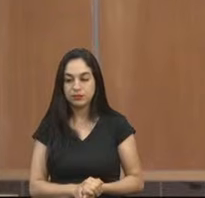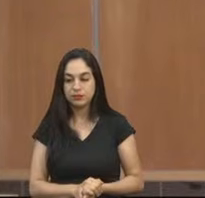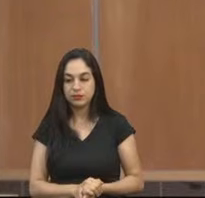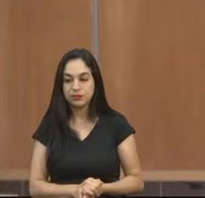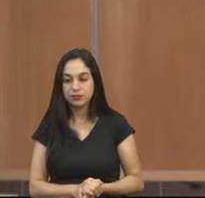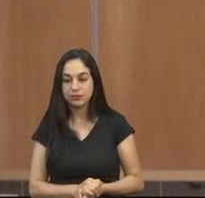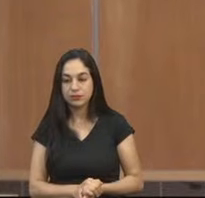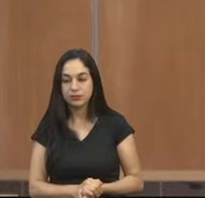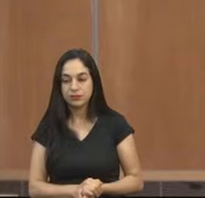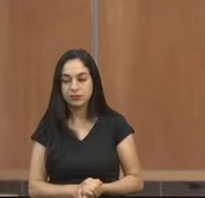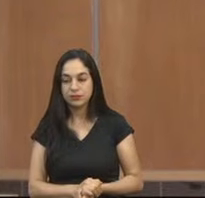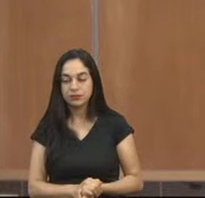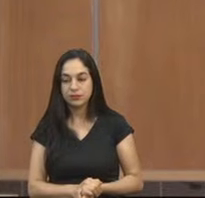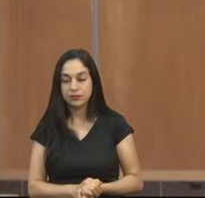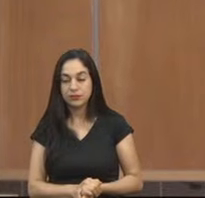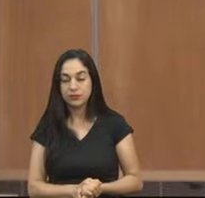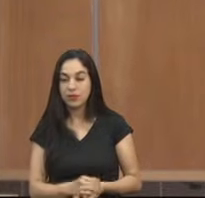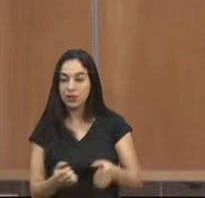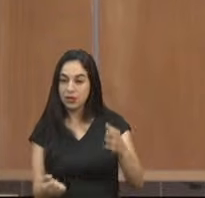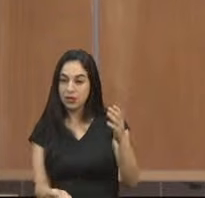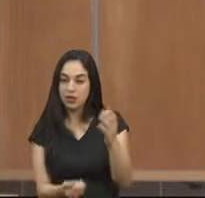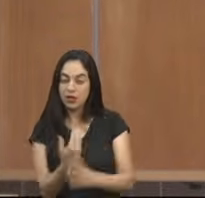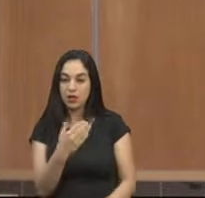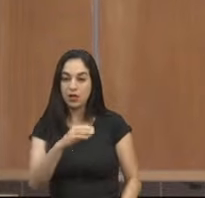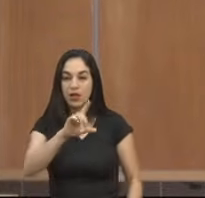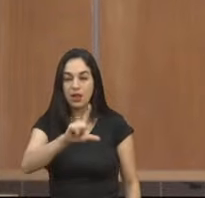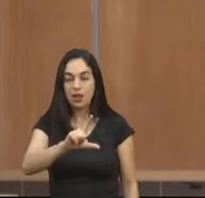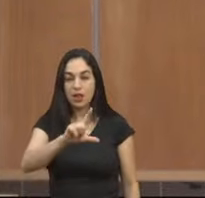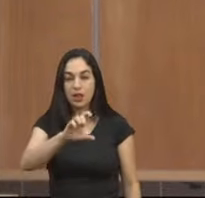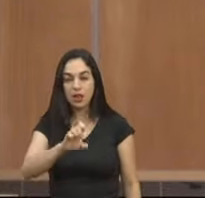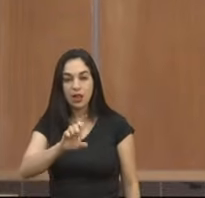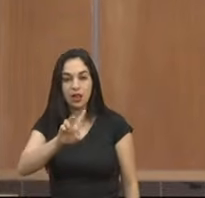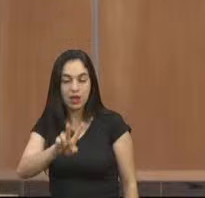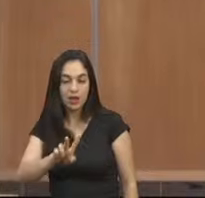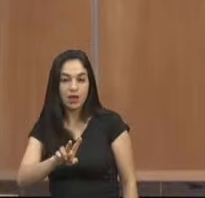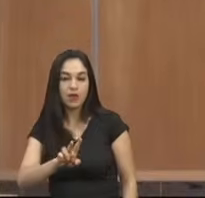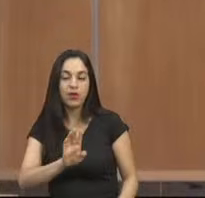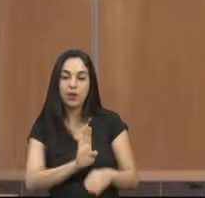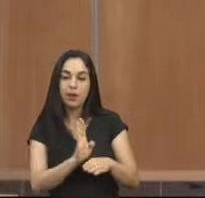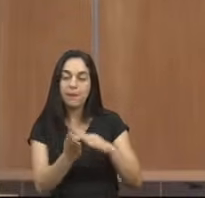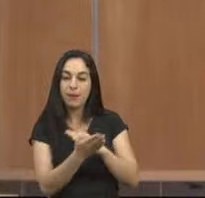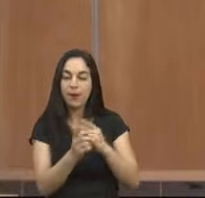Implantação de leve, Jardim Paraíso e Santa Maria.